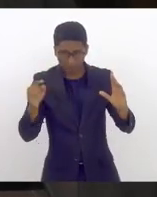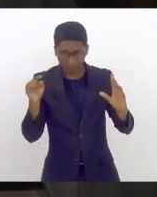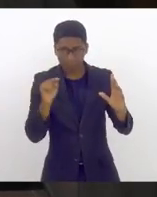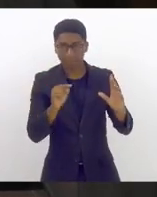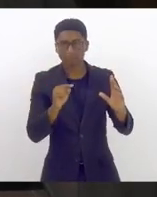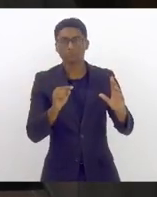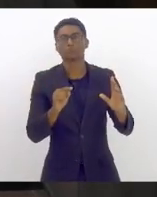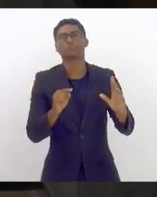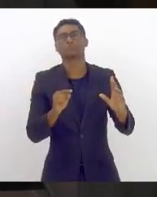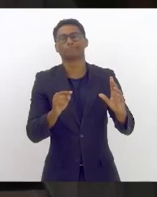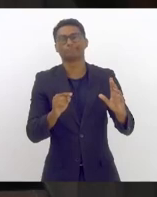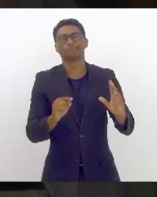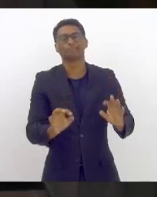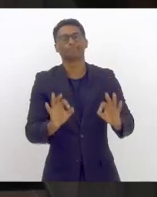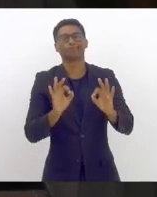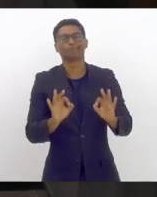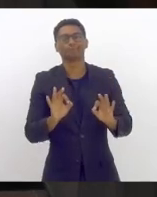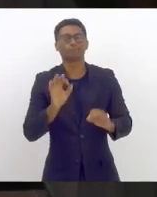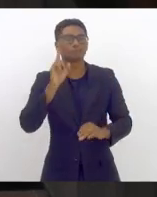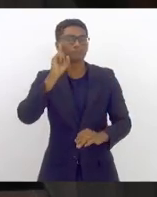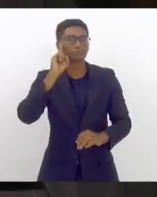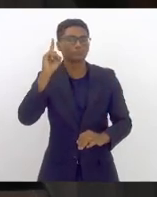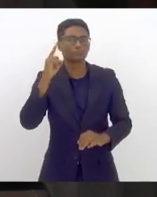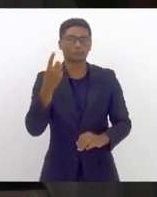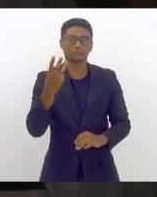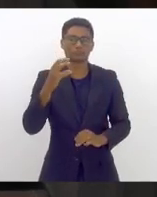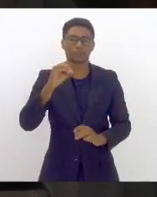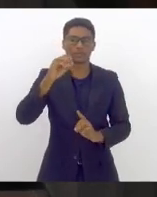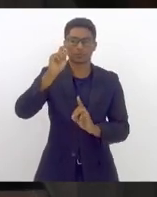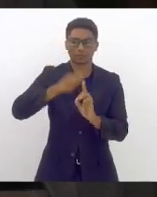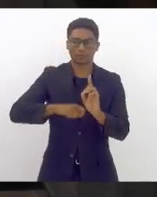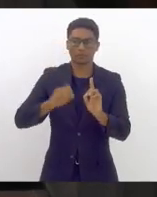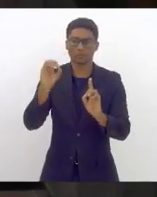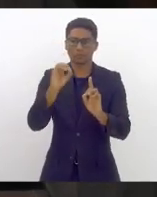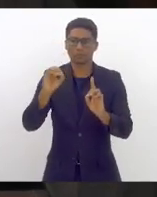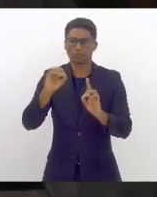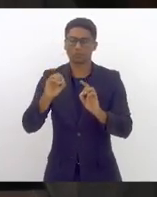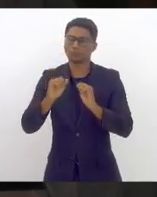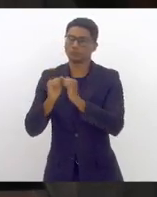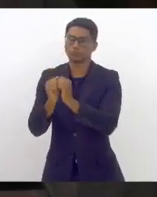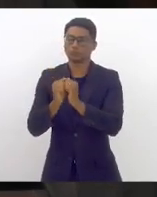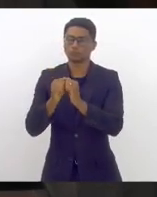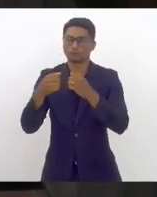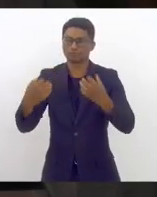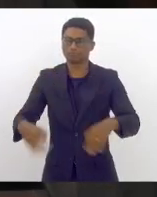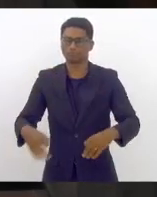estarão no dia 30 de outubro do mesmo lado. Muito obrigado, senhor presidente.